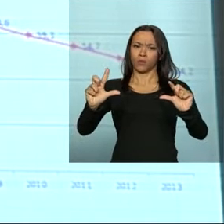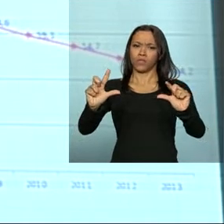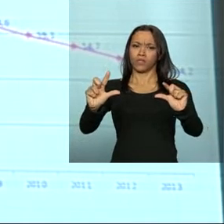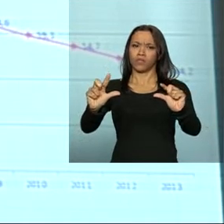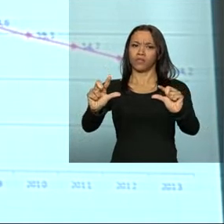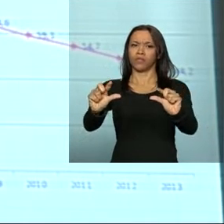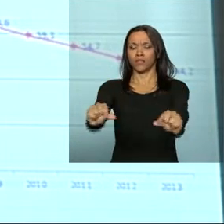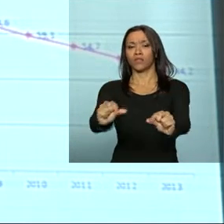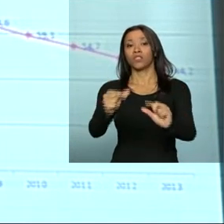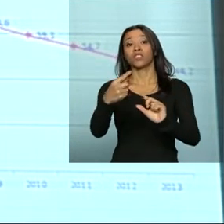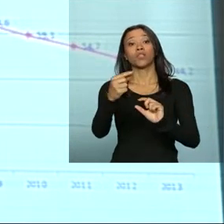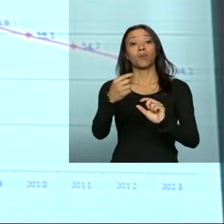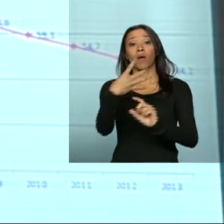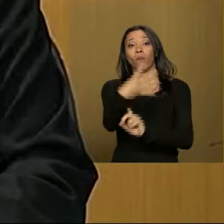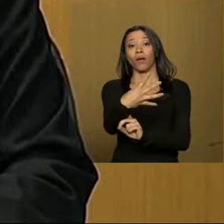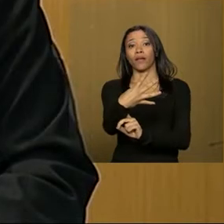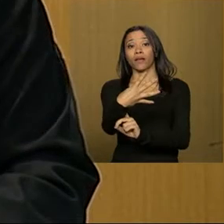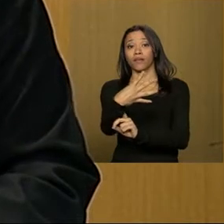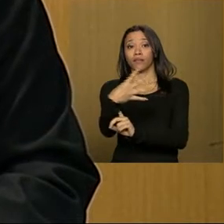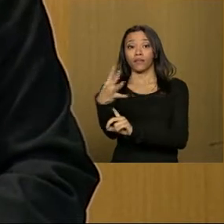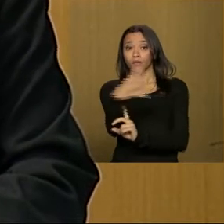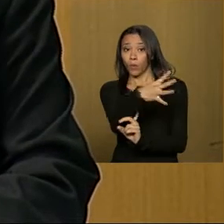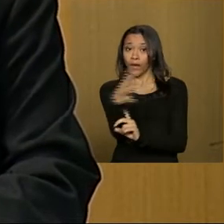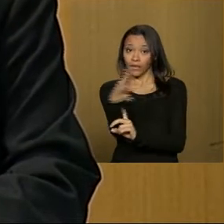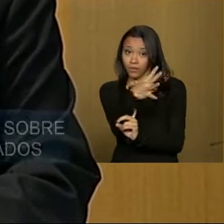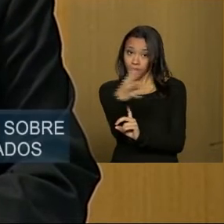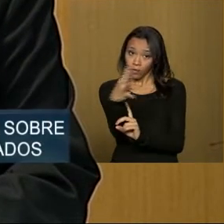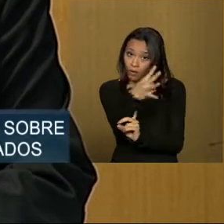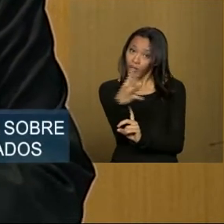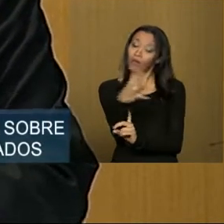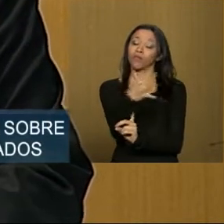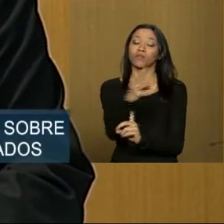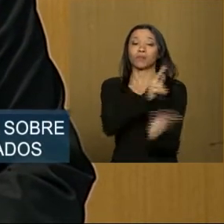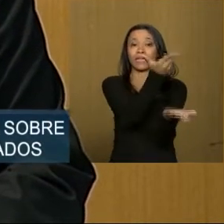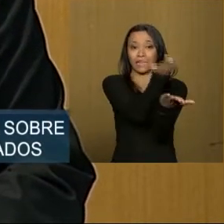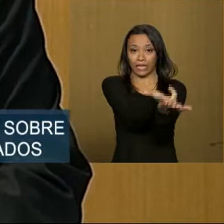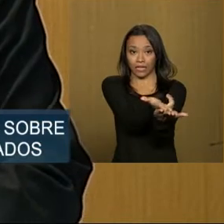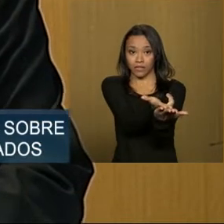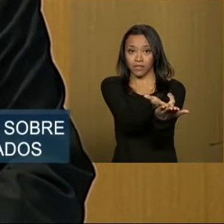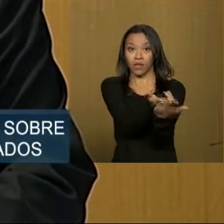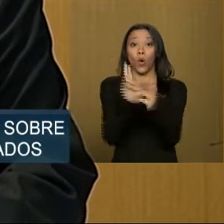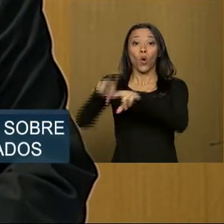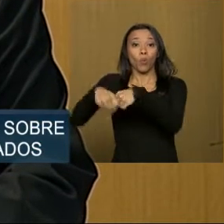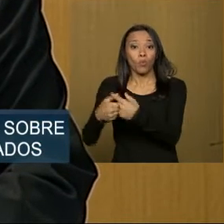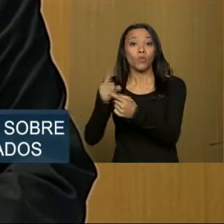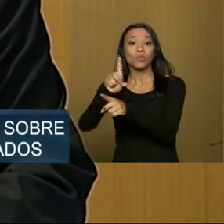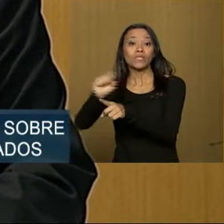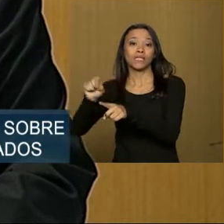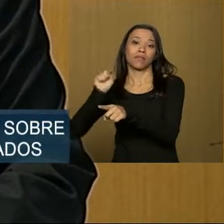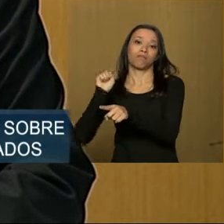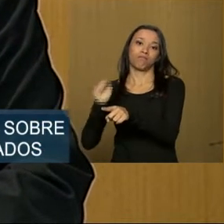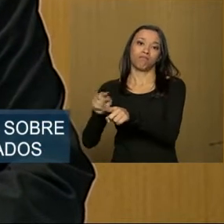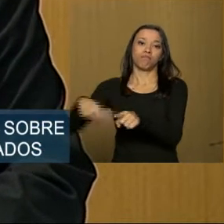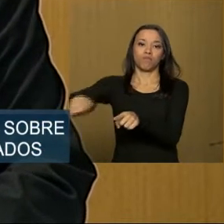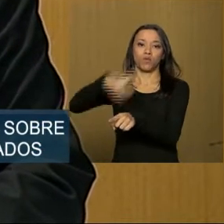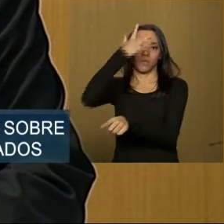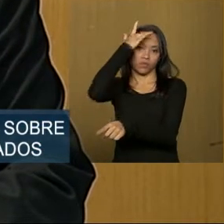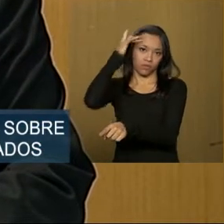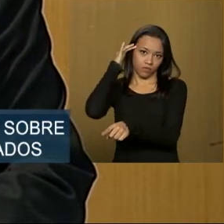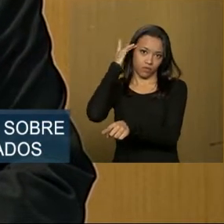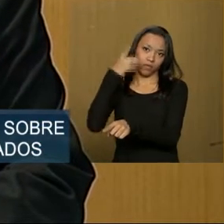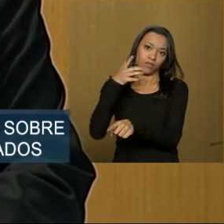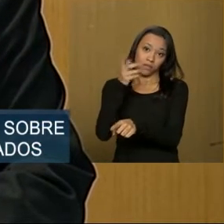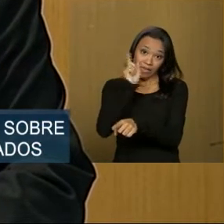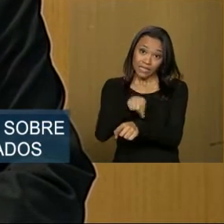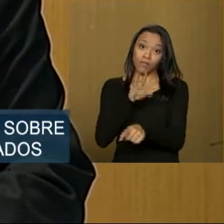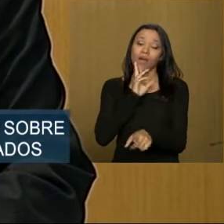então a 44 internações por 100 mil habitantes no último período, em 2013. Isso, sem dúvida, é